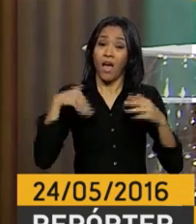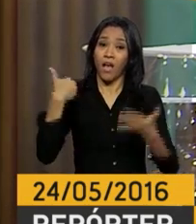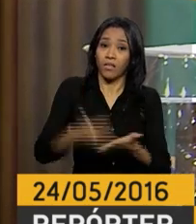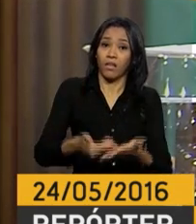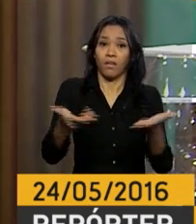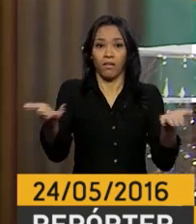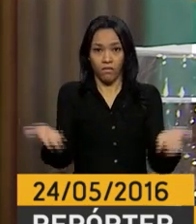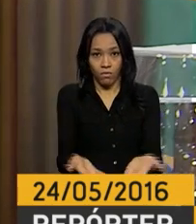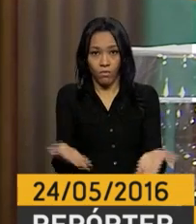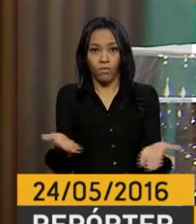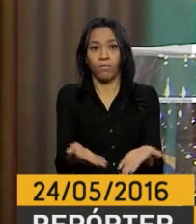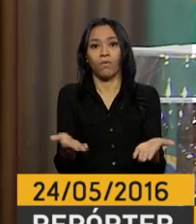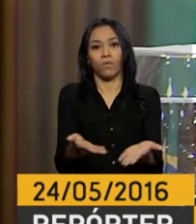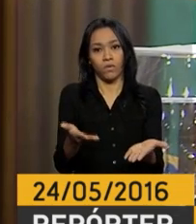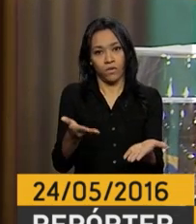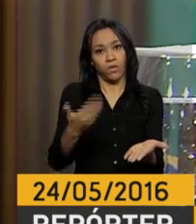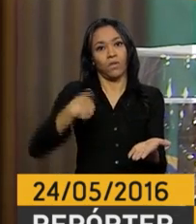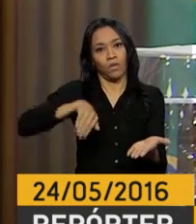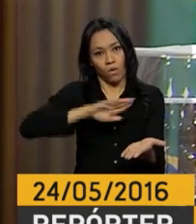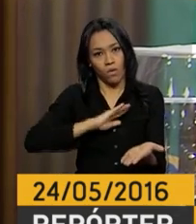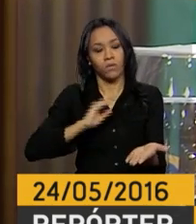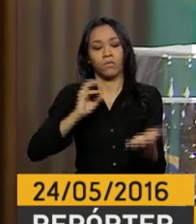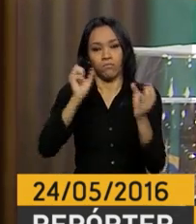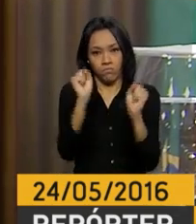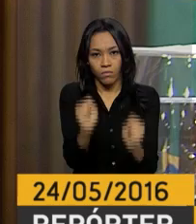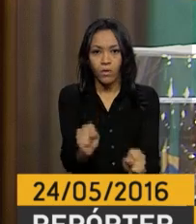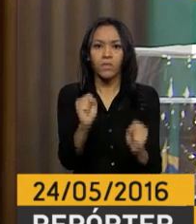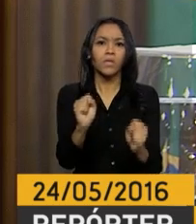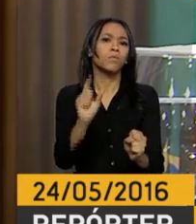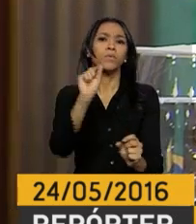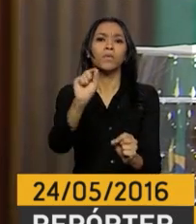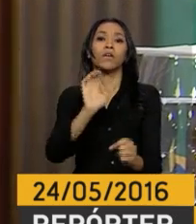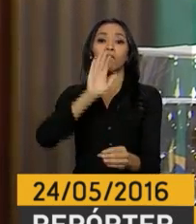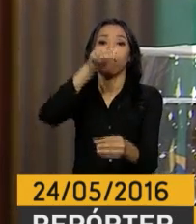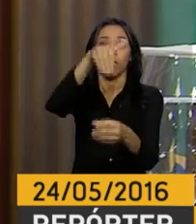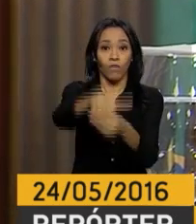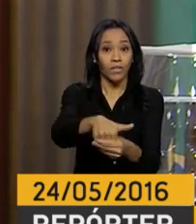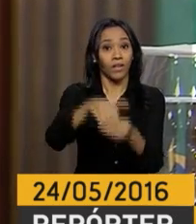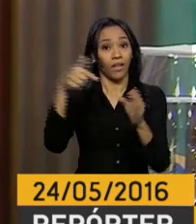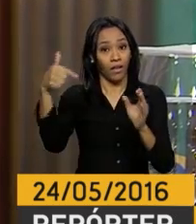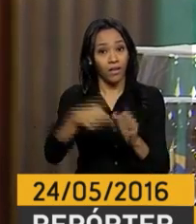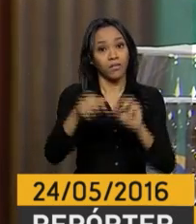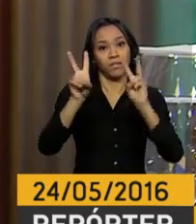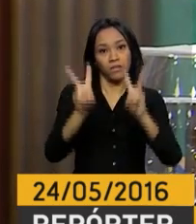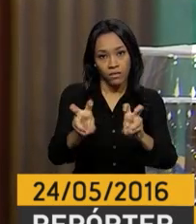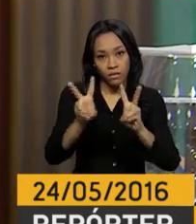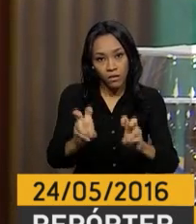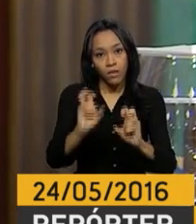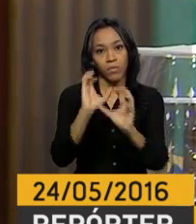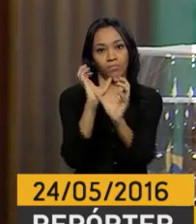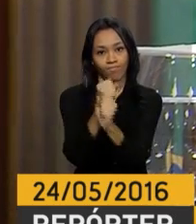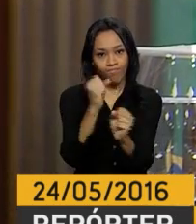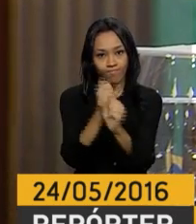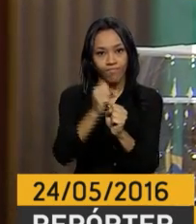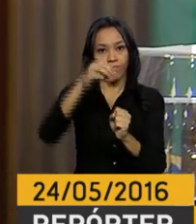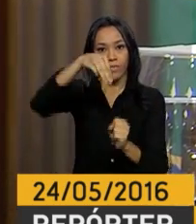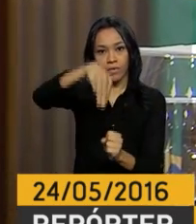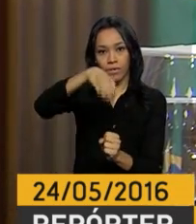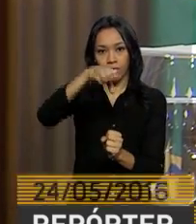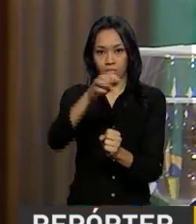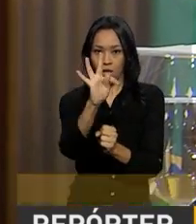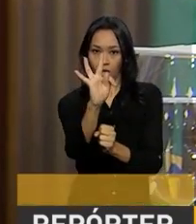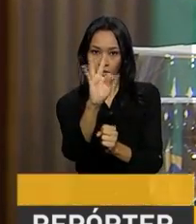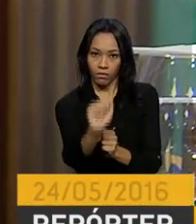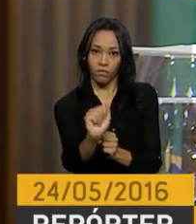nós pudéssemos ou possamos votar essa matéria. Então, eu estou pedindo